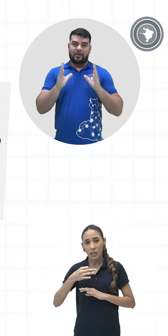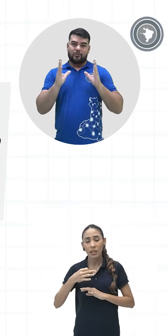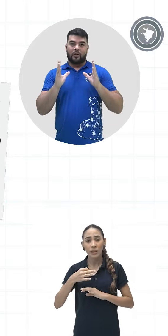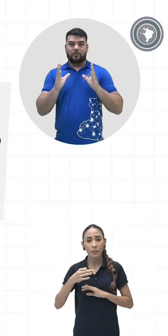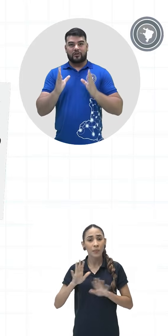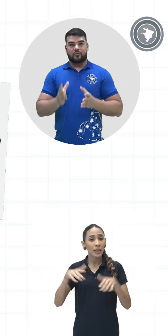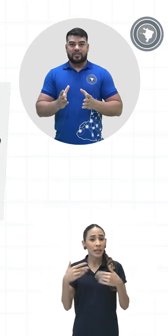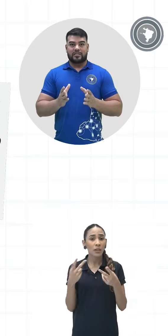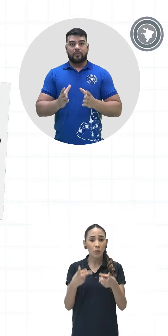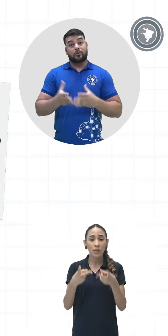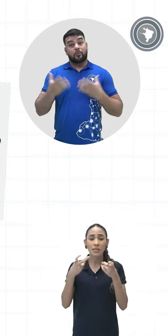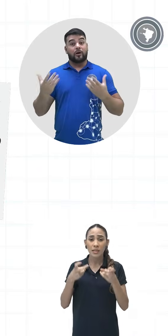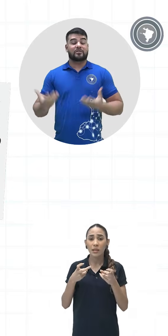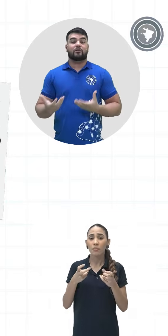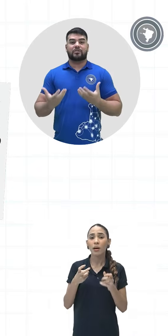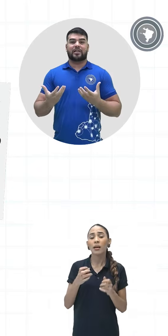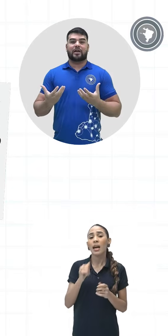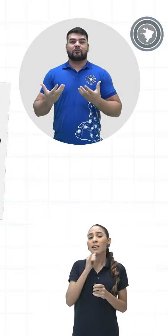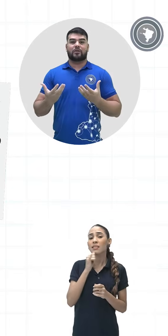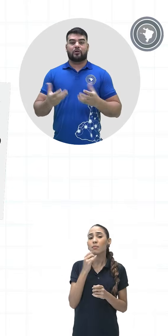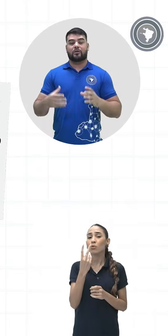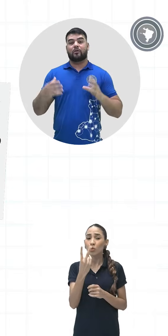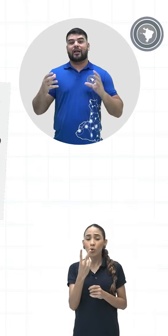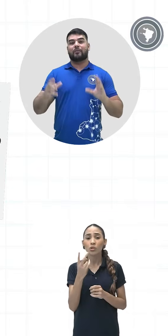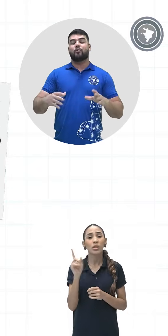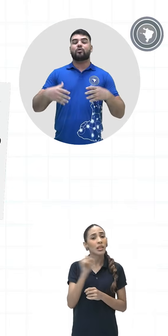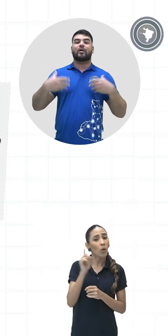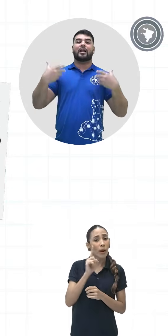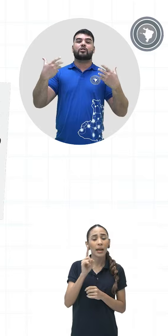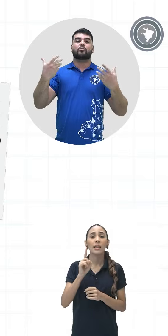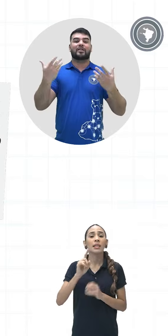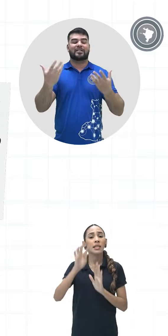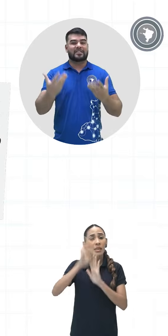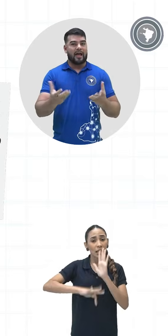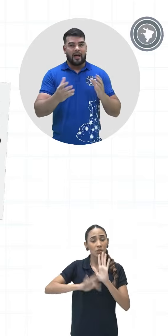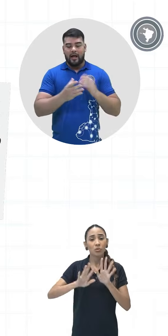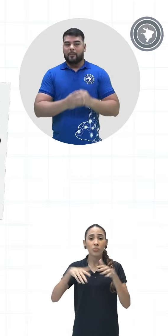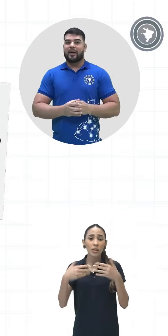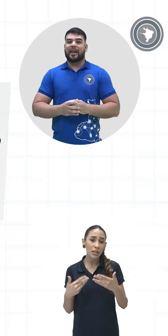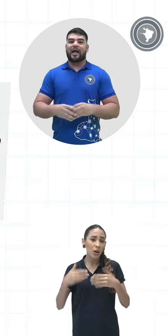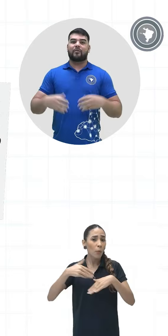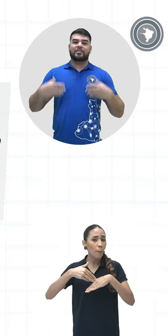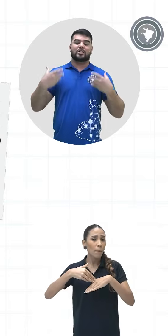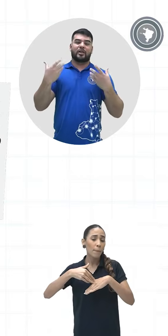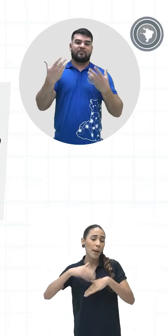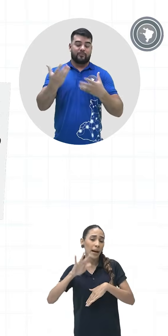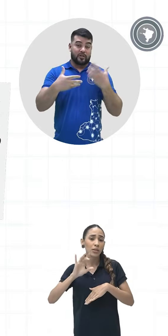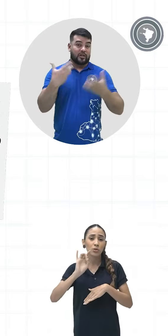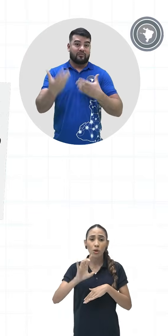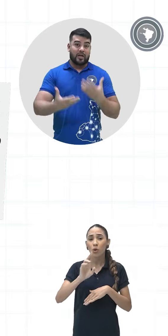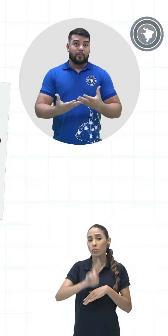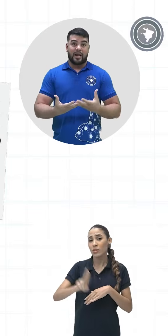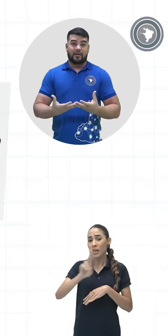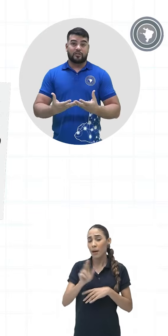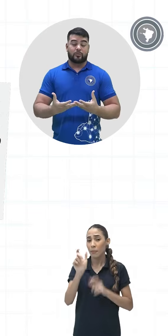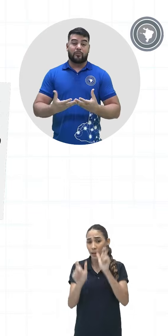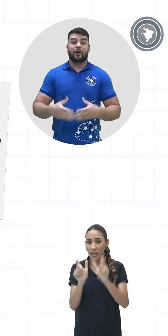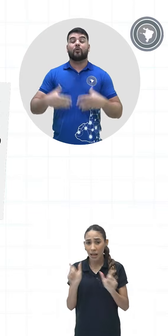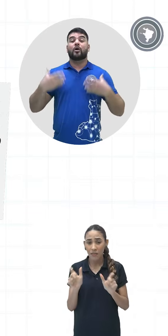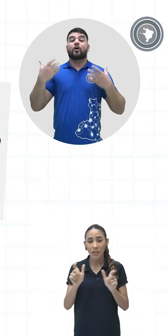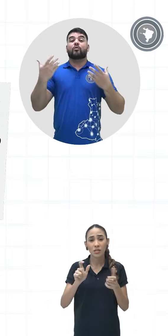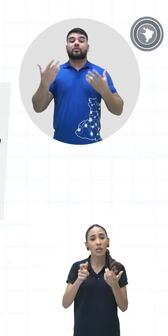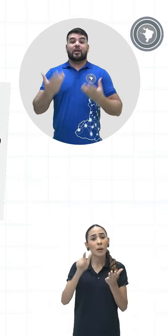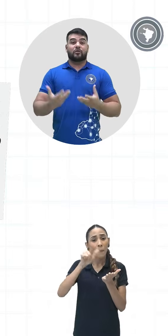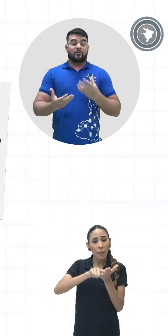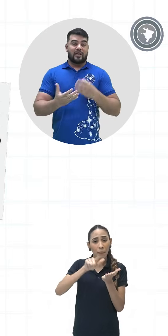que aqui o nosso segundo exemplo não pode ser considerado um texto. Então, muito além de utilizar palavras, escrever palavras em um